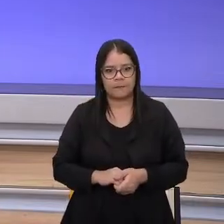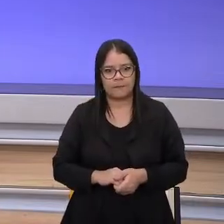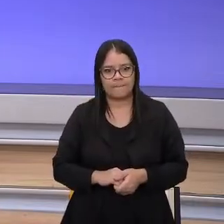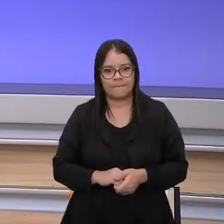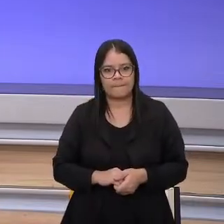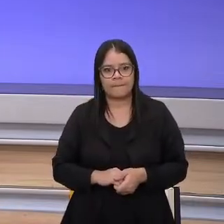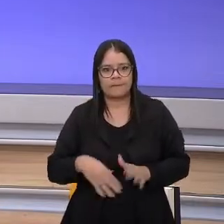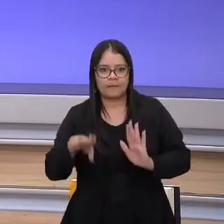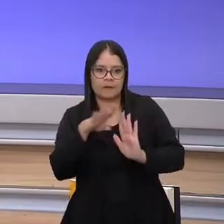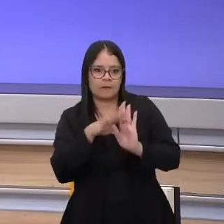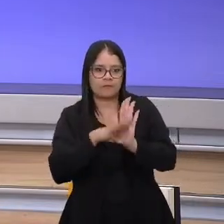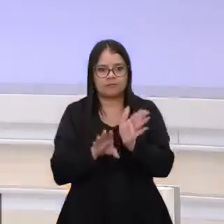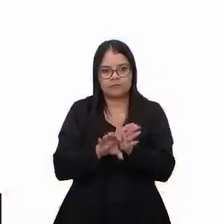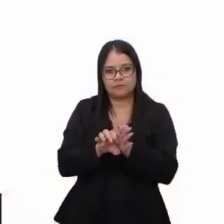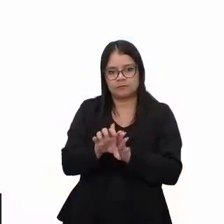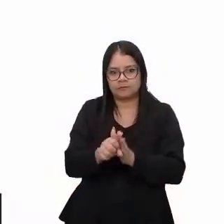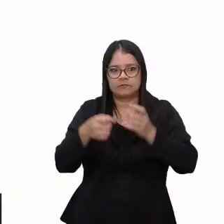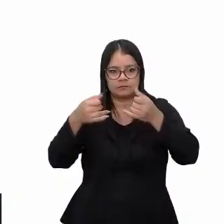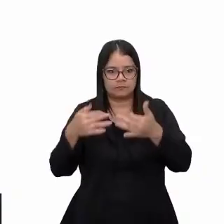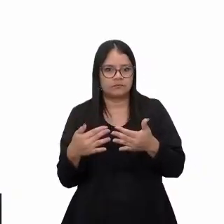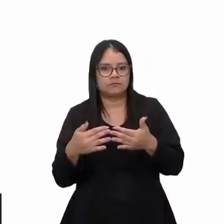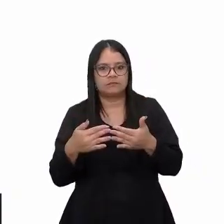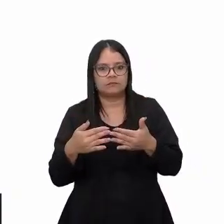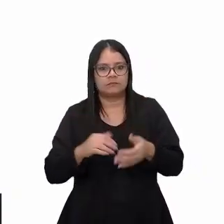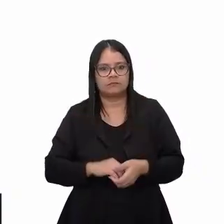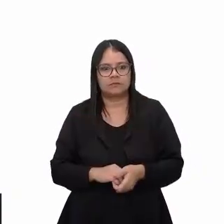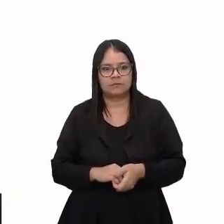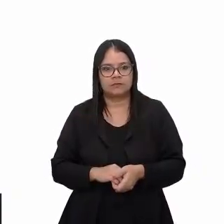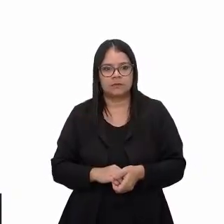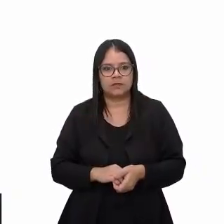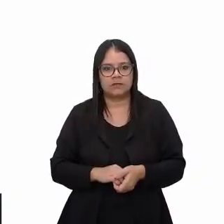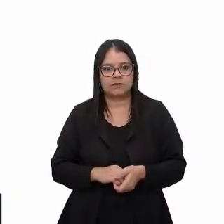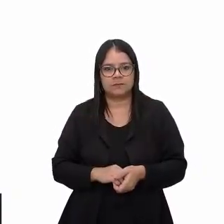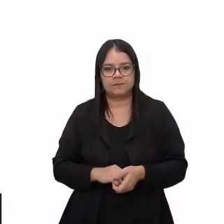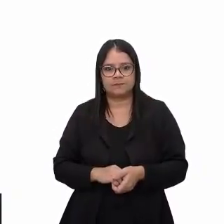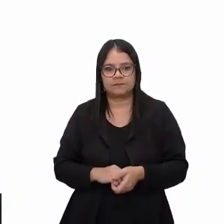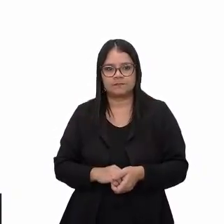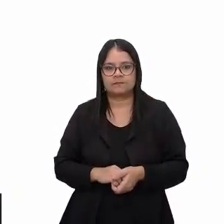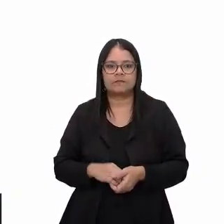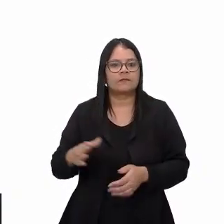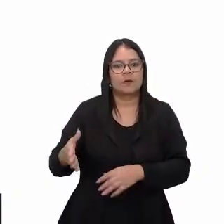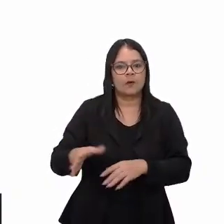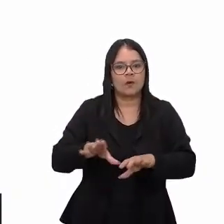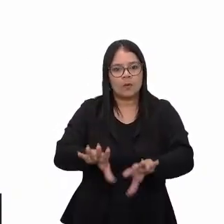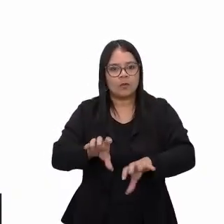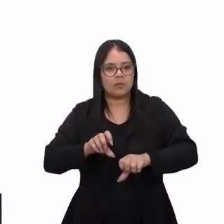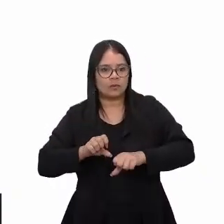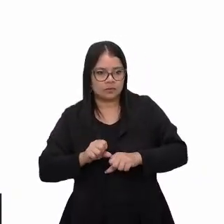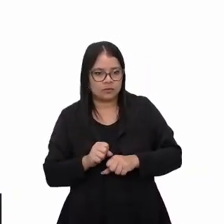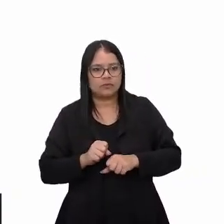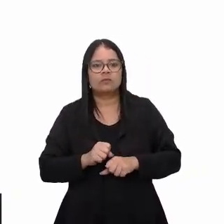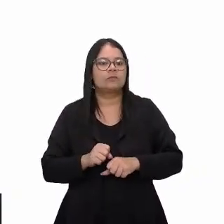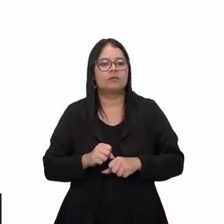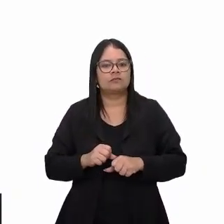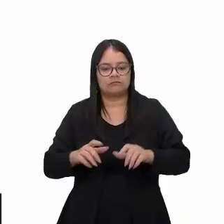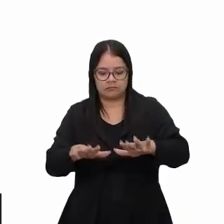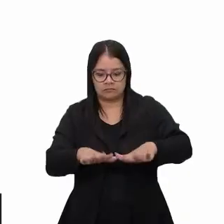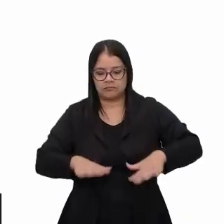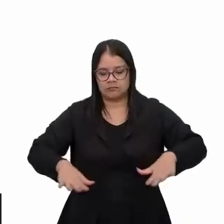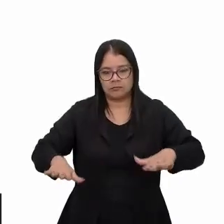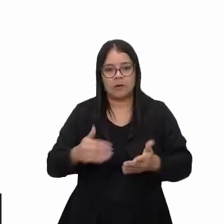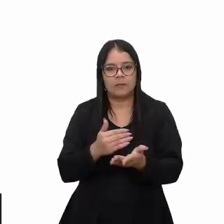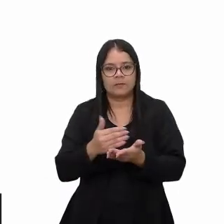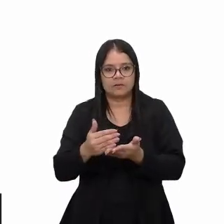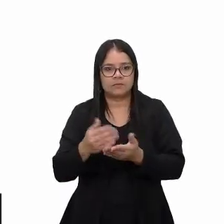E entra os nossos conceitos, que é o que nós estamos falando aí, o repensar, né, do consumo e reduzir a geração do resíduo, os princípios